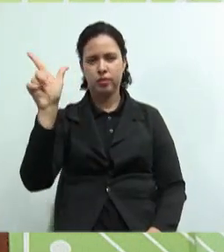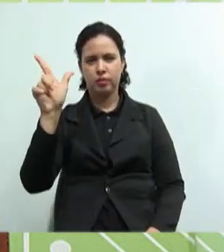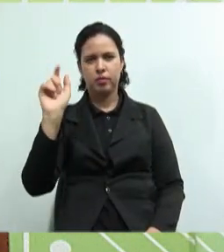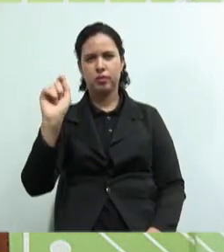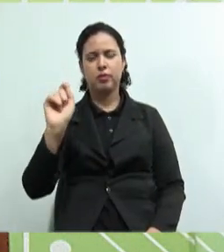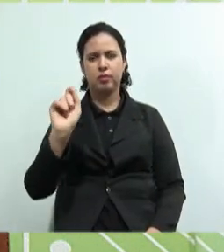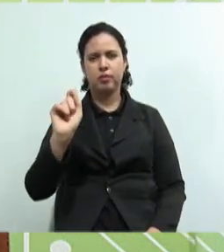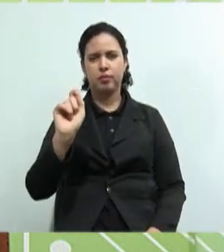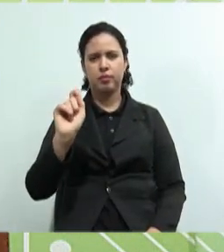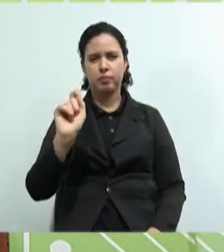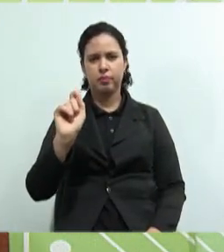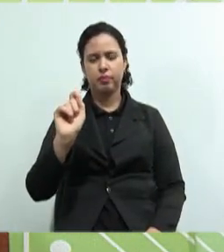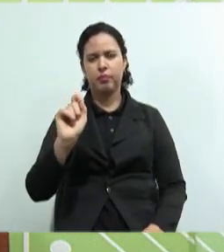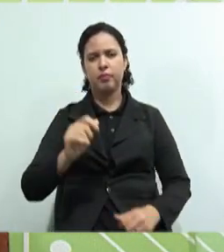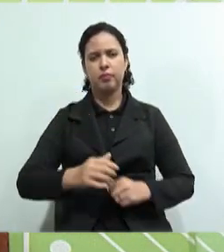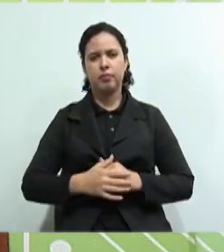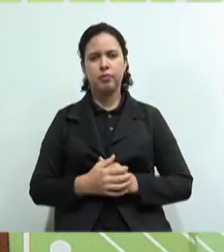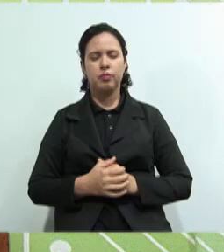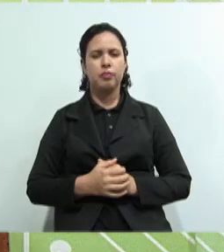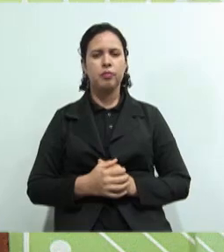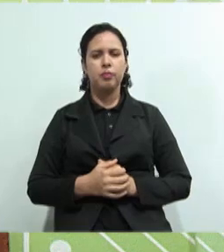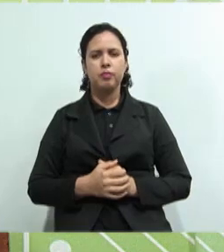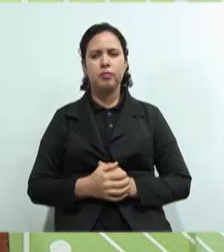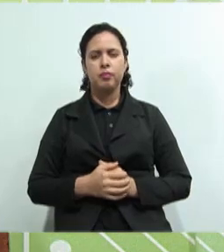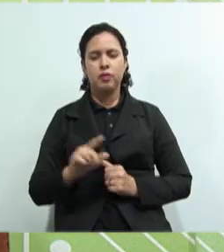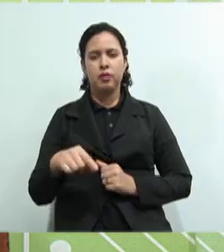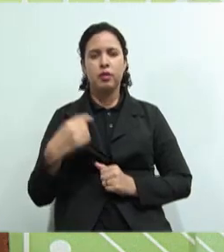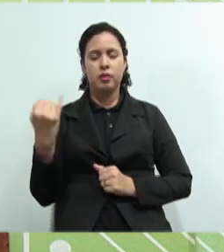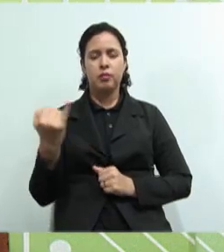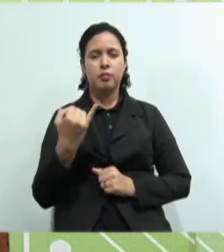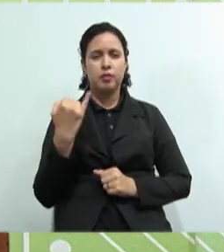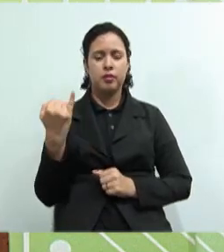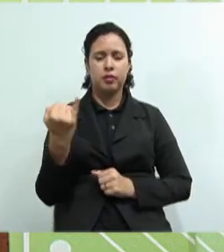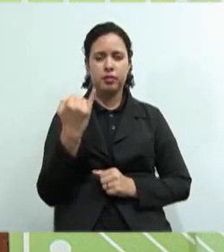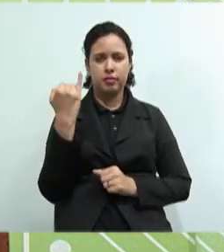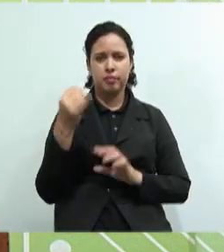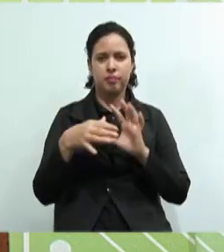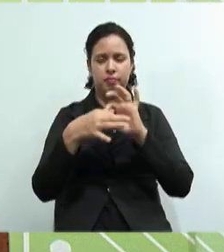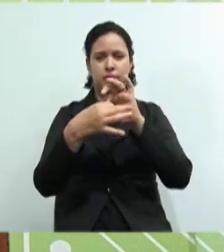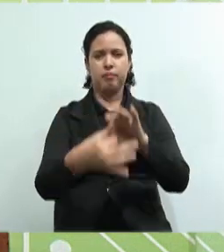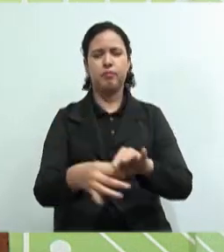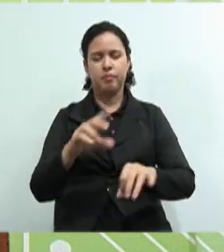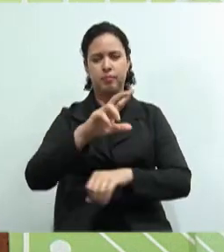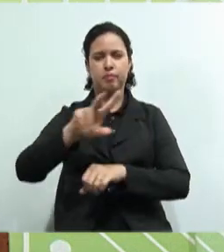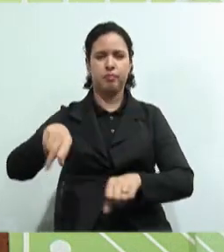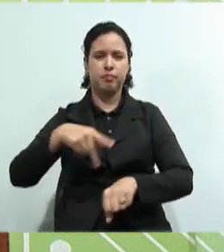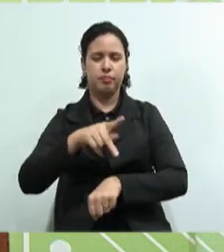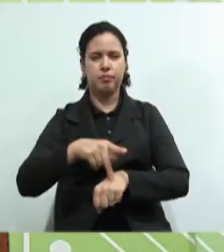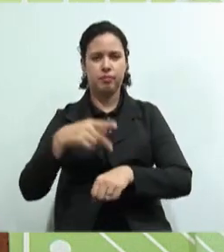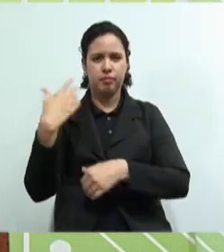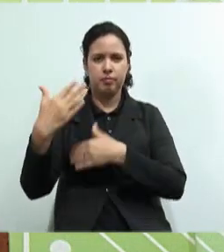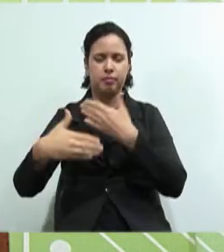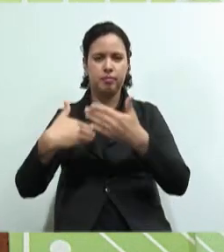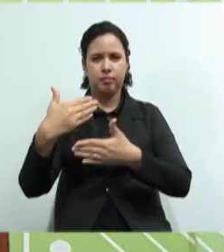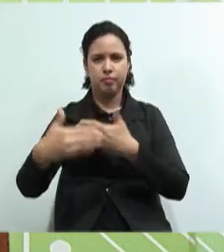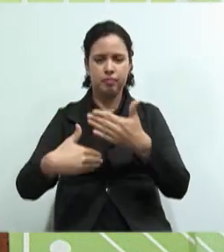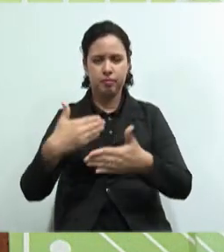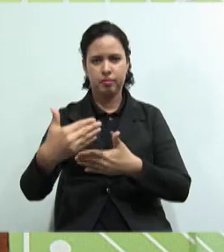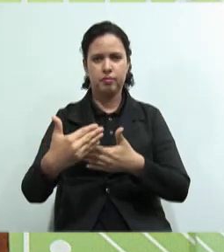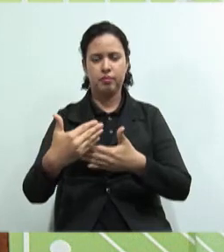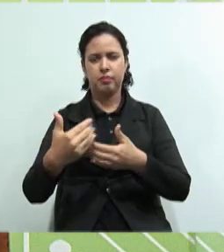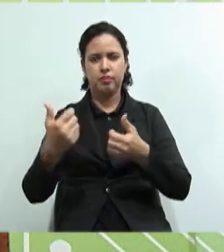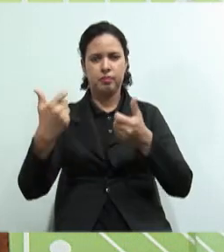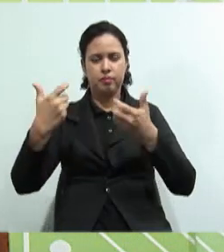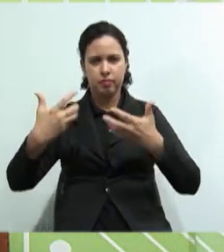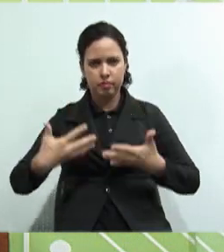estar gerando. Então, isso aqui é muito ligado a países já desenvolvidos. Quando você discute os países nórdicos, eu